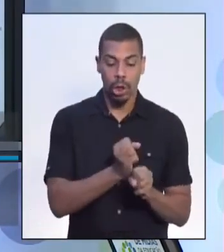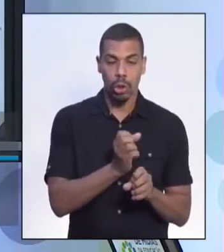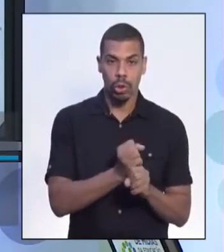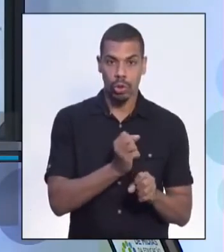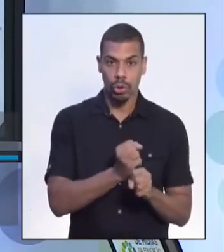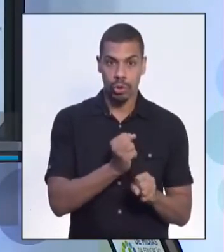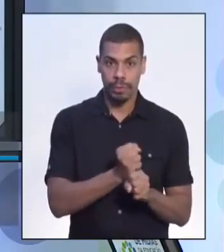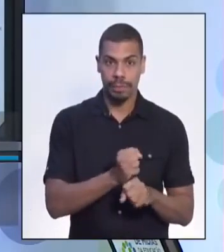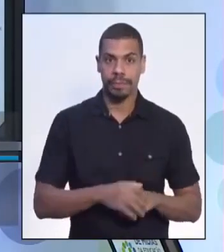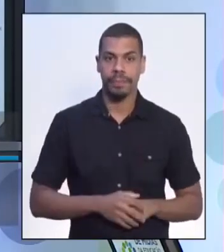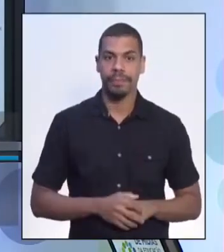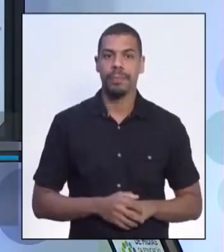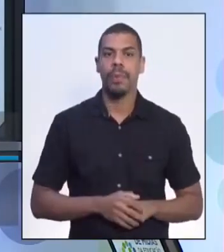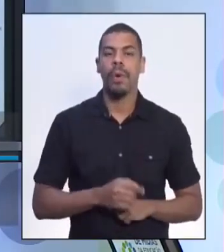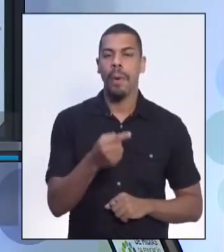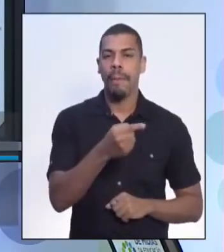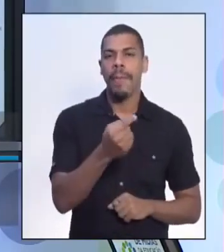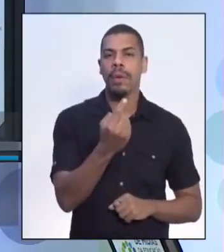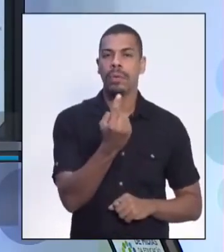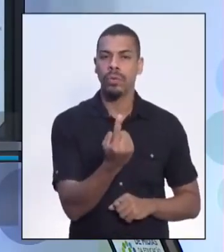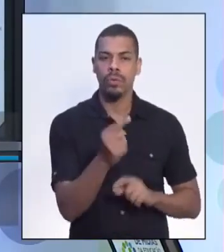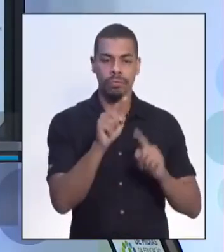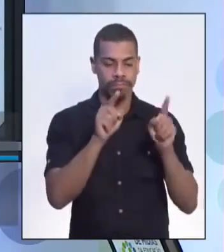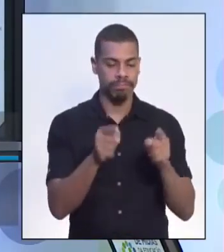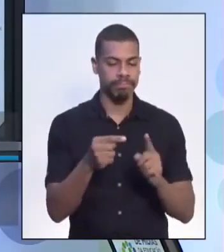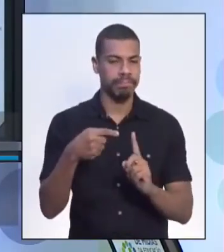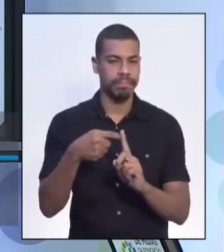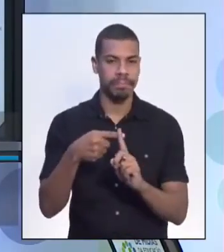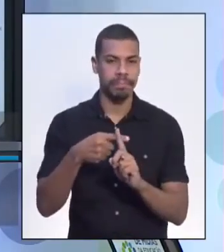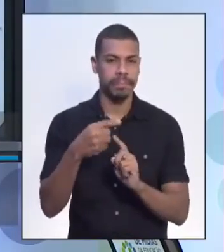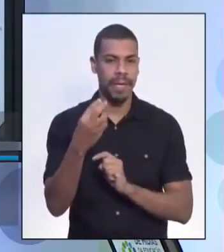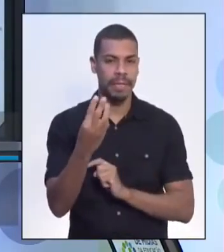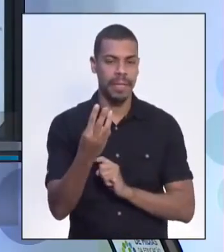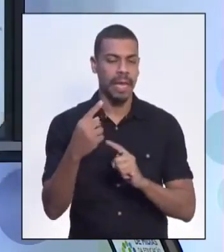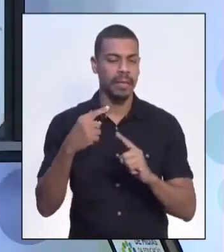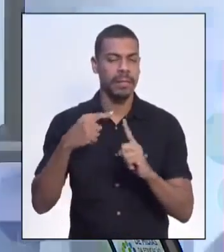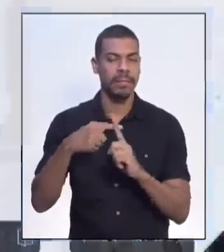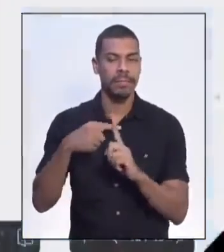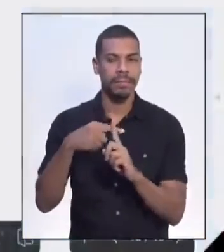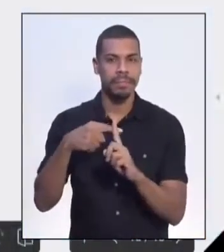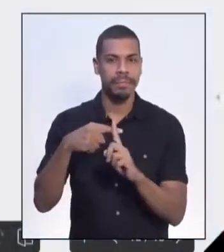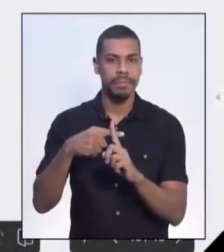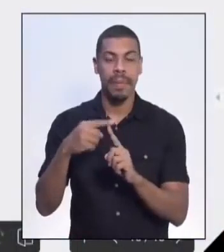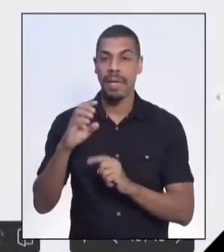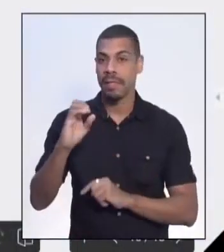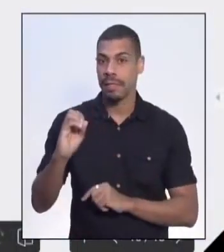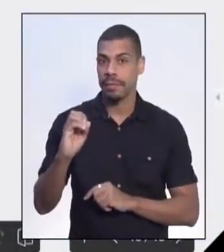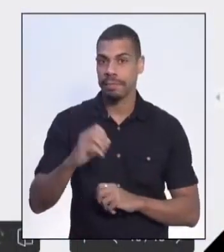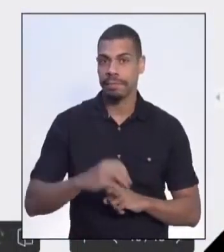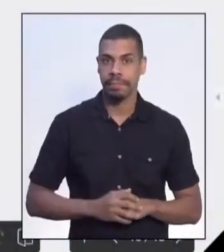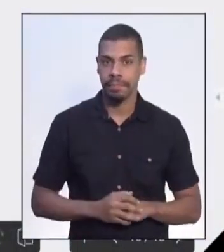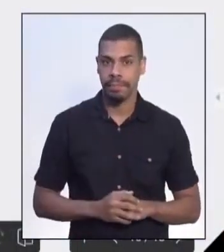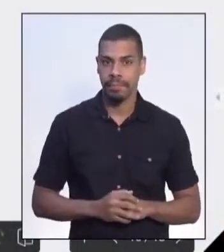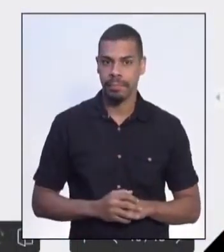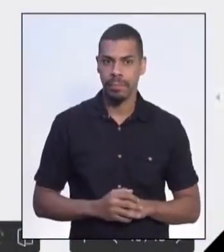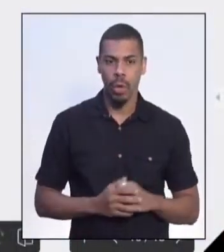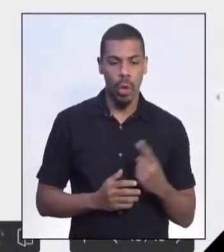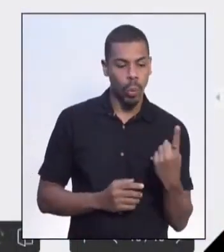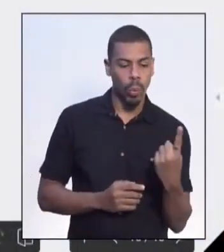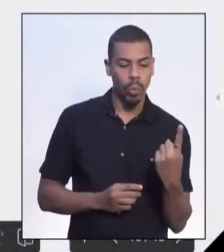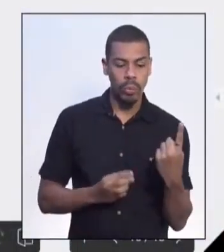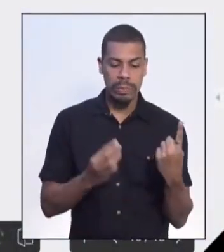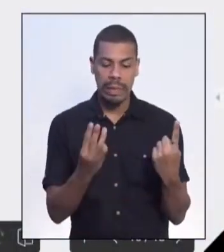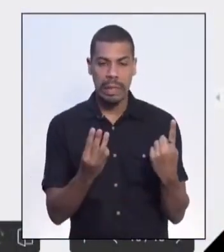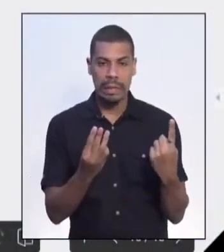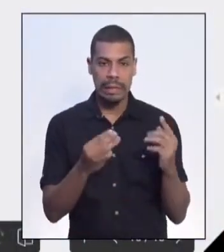raízes. Então, menos 1 mais 3 mais 0. Devo 1, tenho